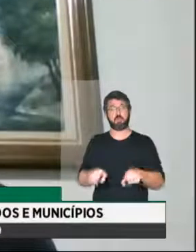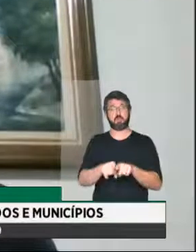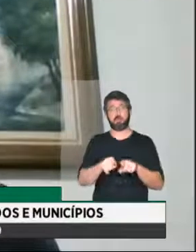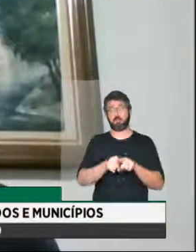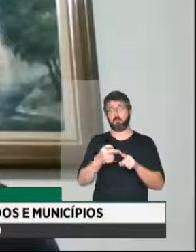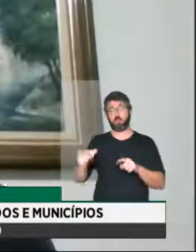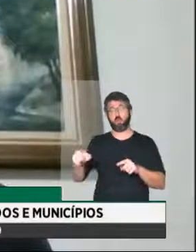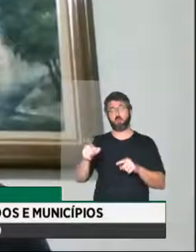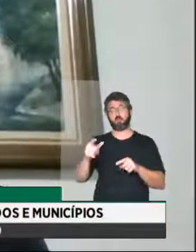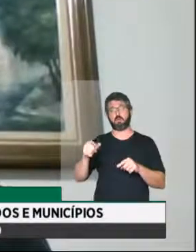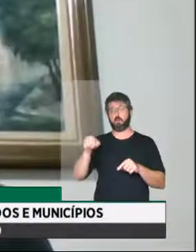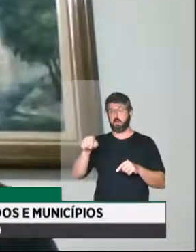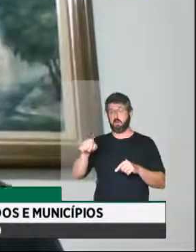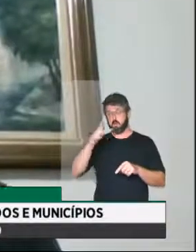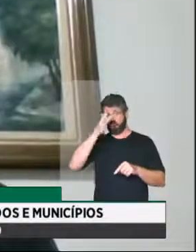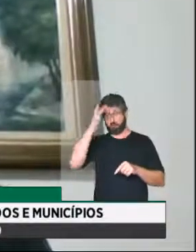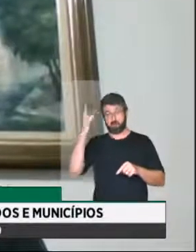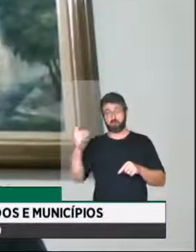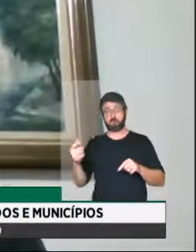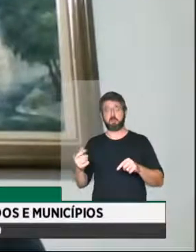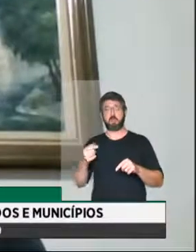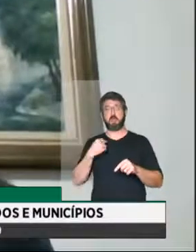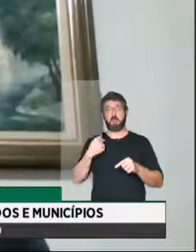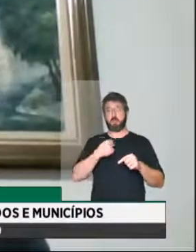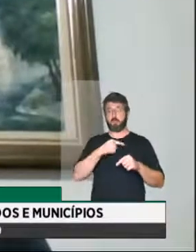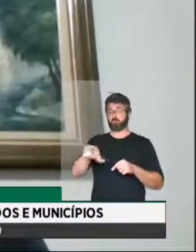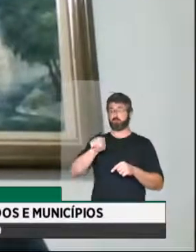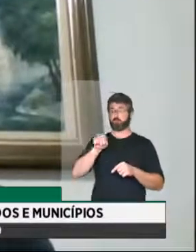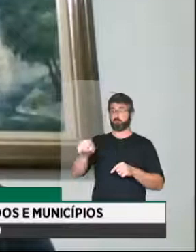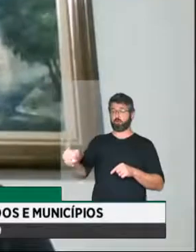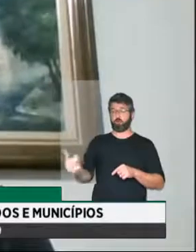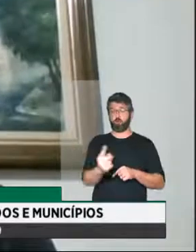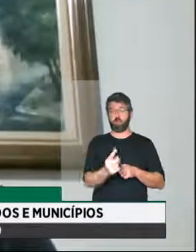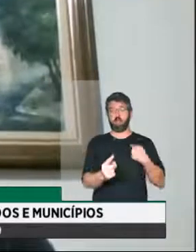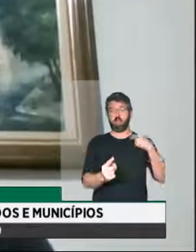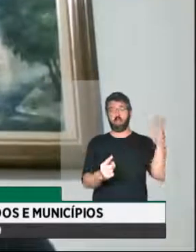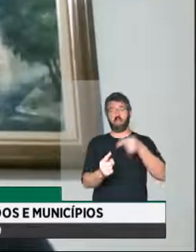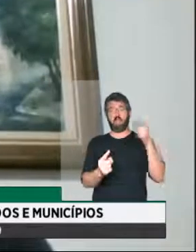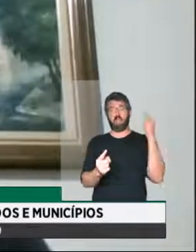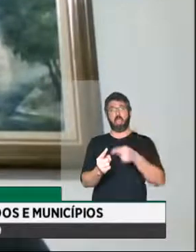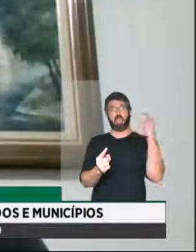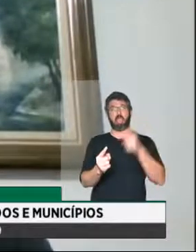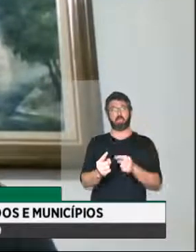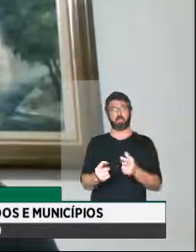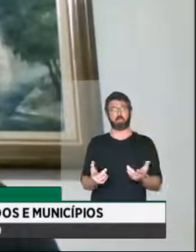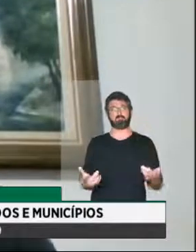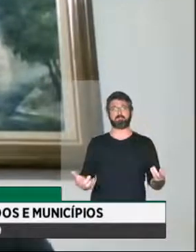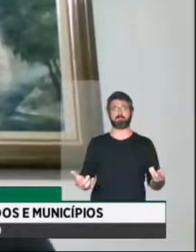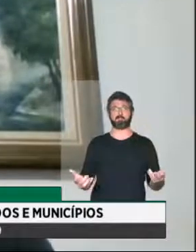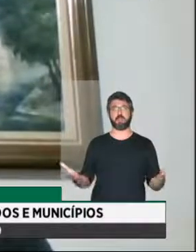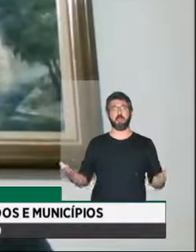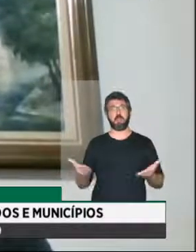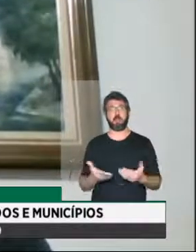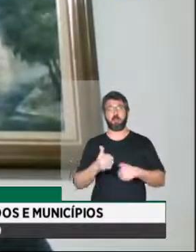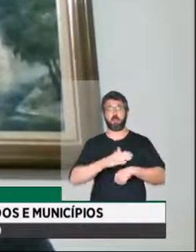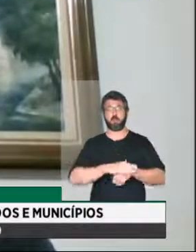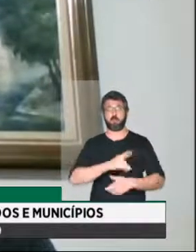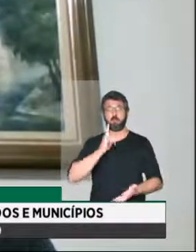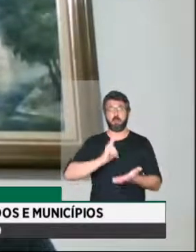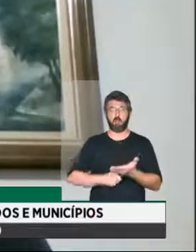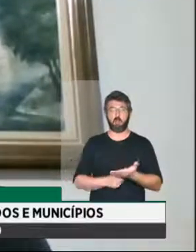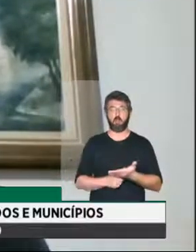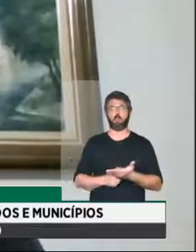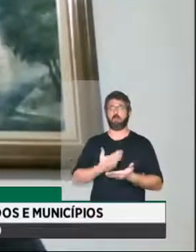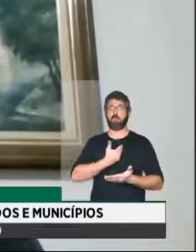que por eles são nomeados. De modo que é necessário, nesse momento, afirmar o compromisso